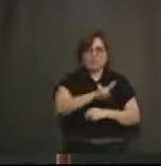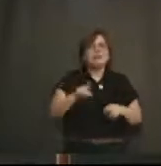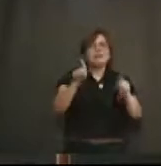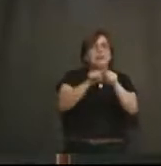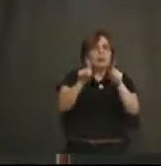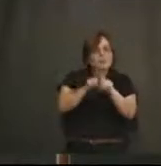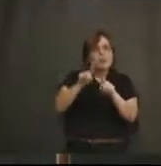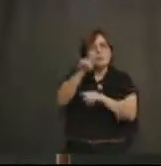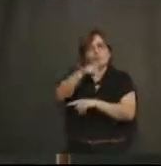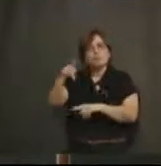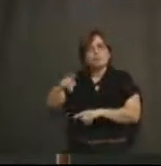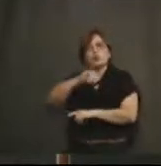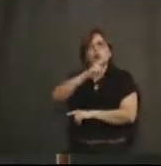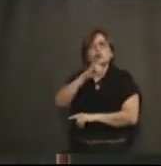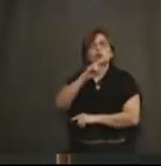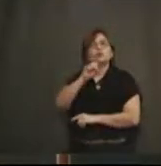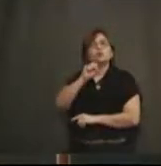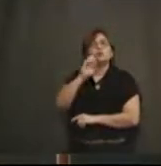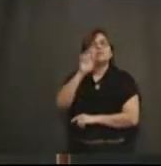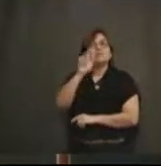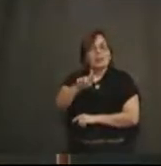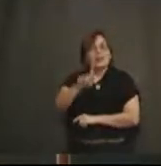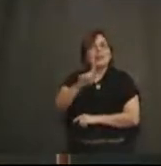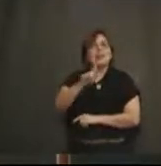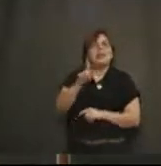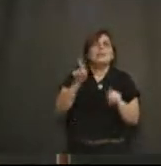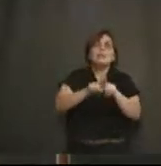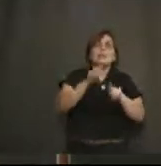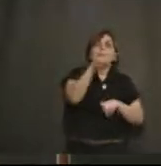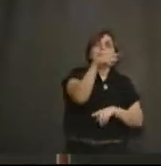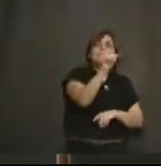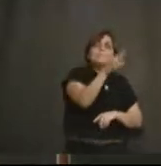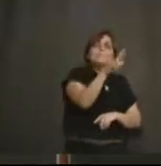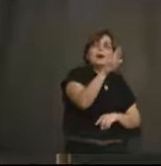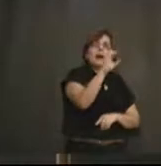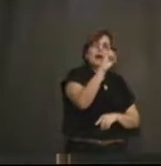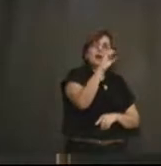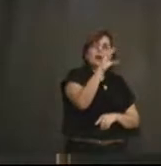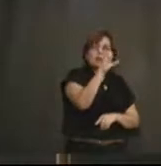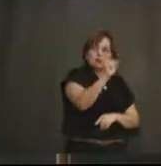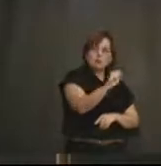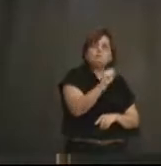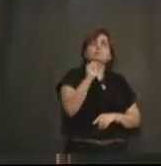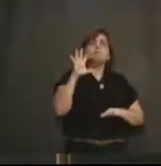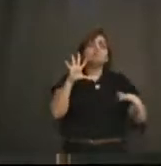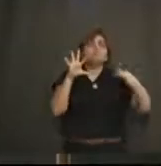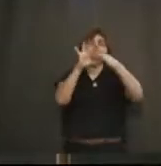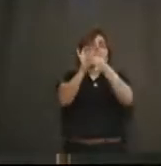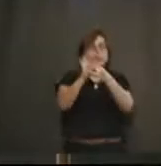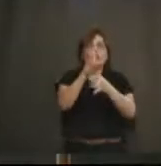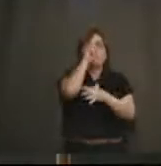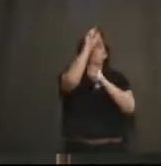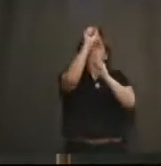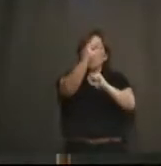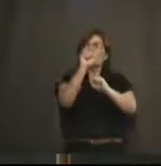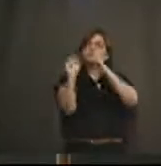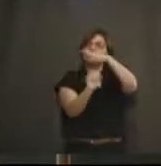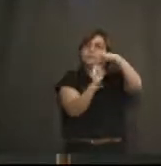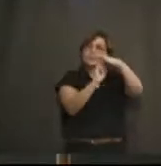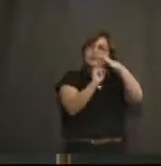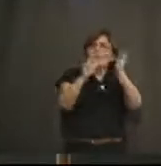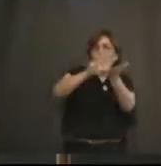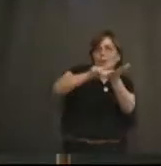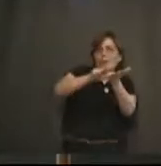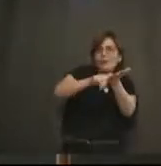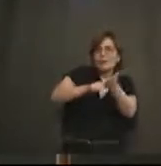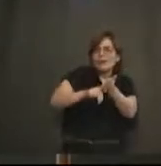Vilhena, com Marcos Diniz, né? E, então, essa é uma ligação forte que eu tenho com essa instituição, que vai muito além, assim,